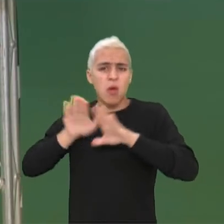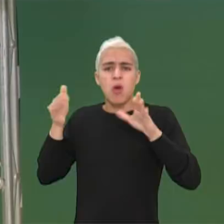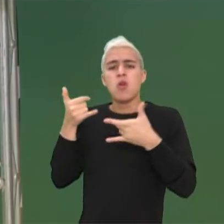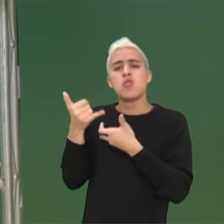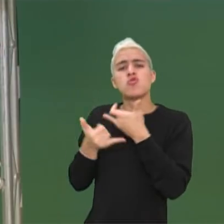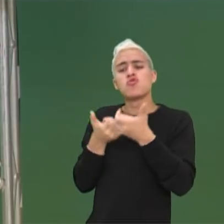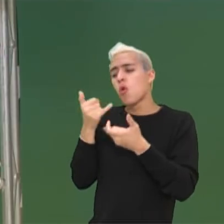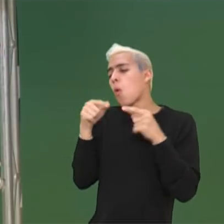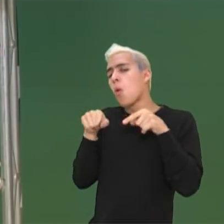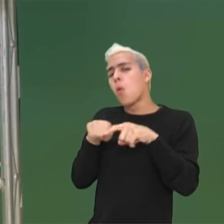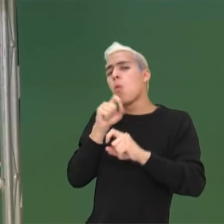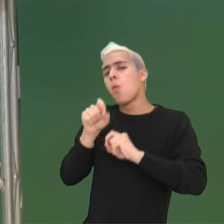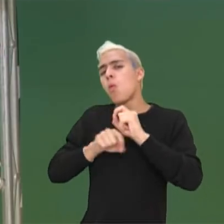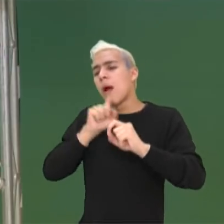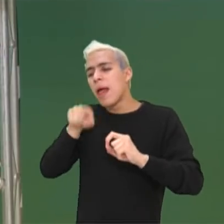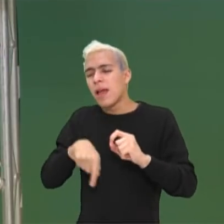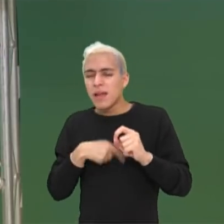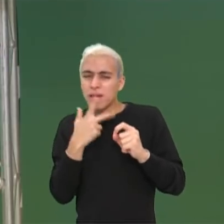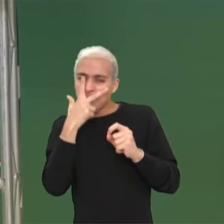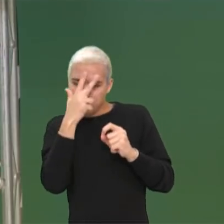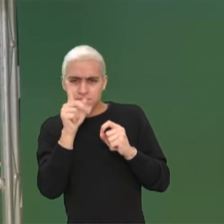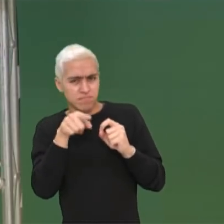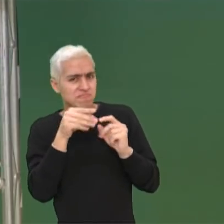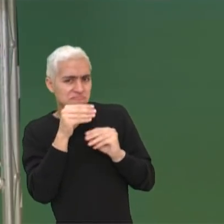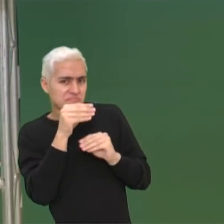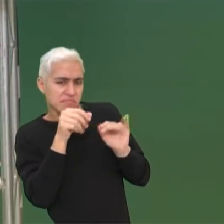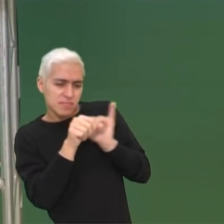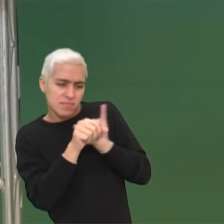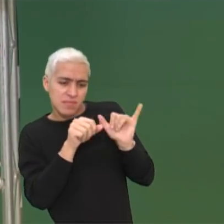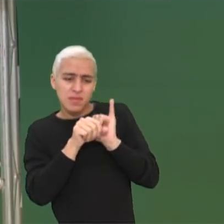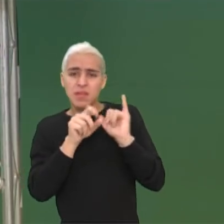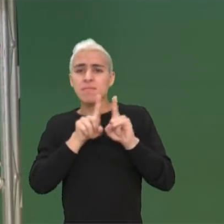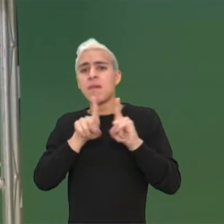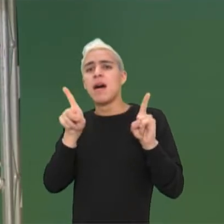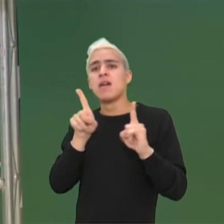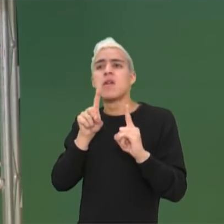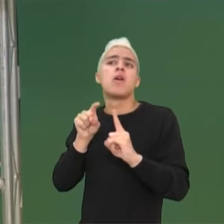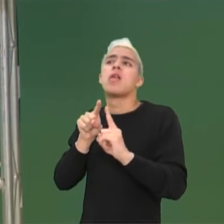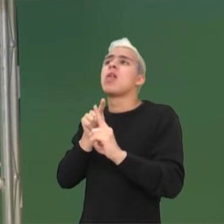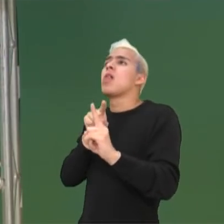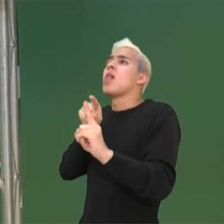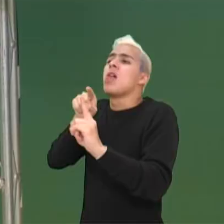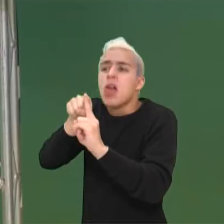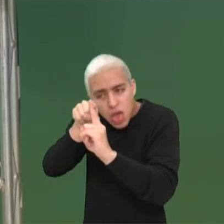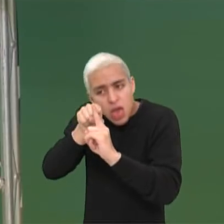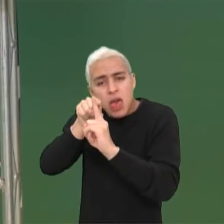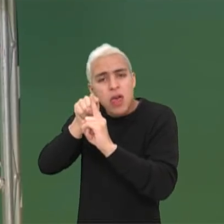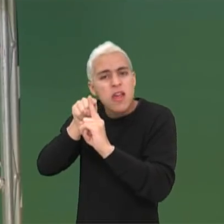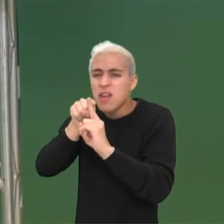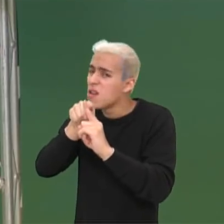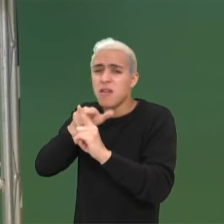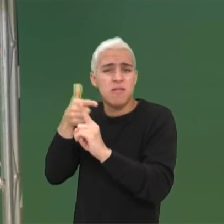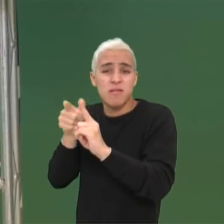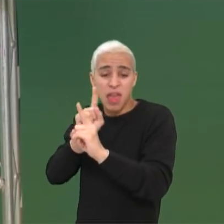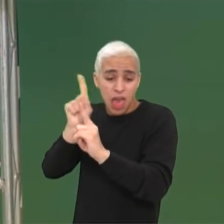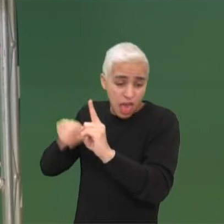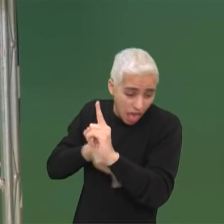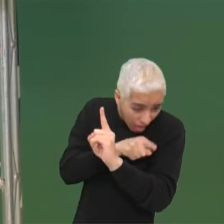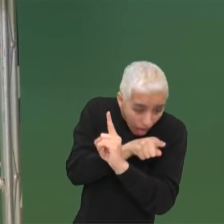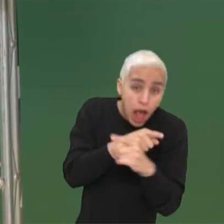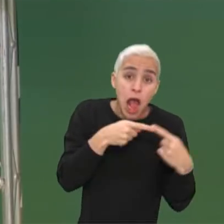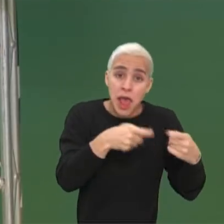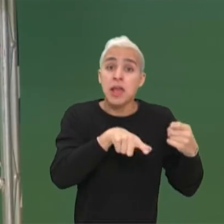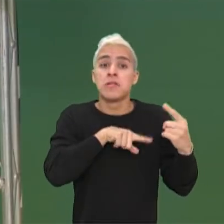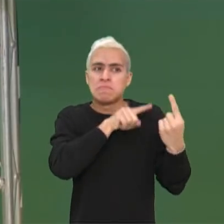assim de estratégia, mas não tem o objetivo igual um jogo de guerra, um jogo